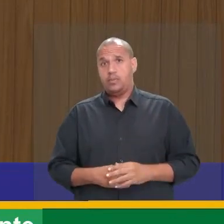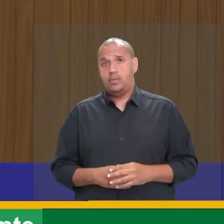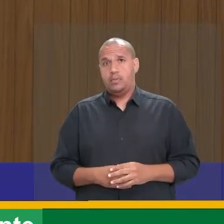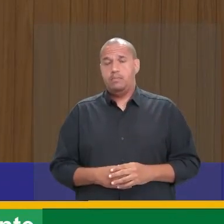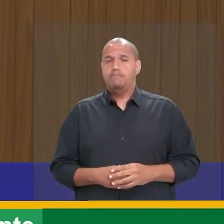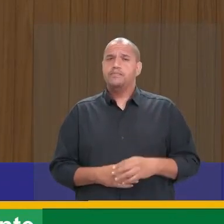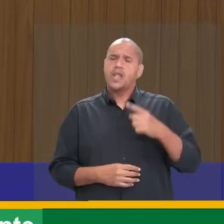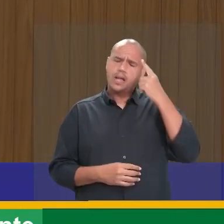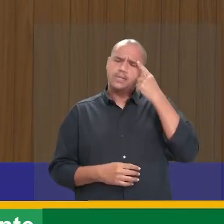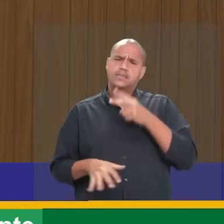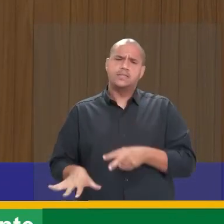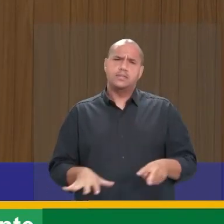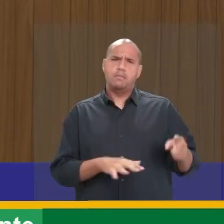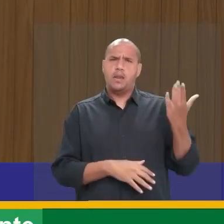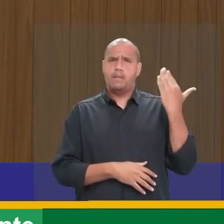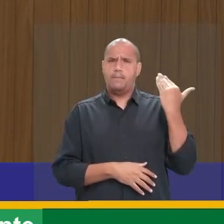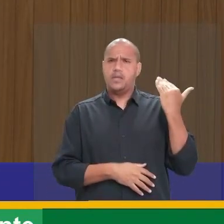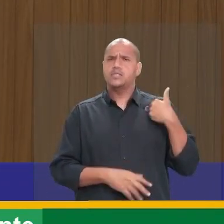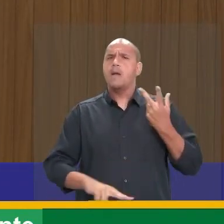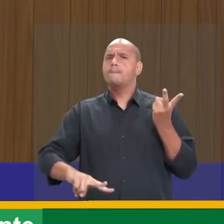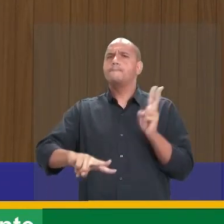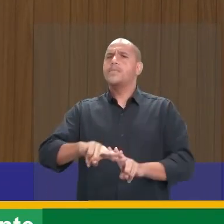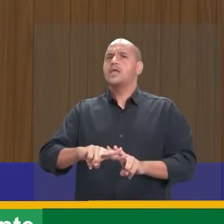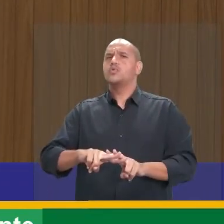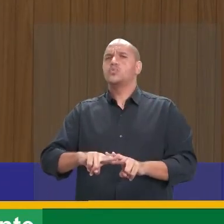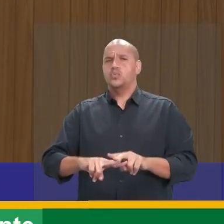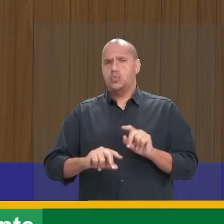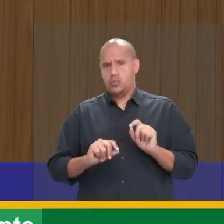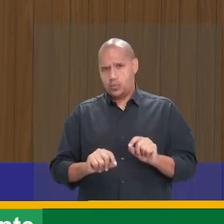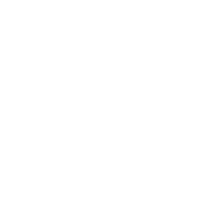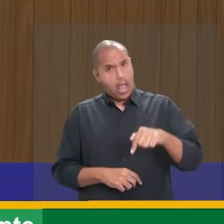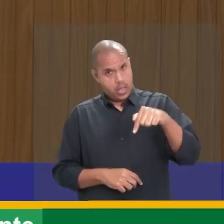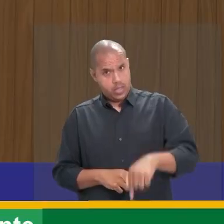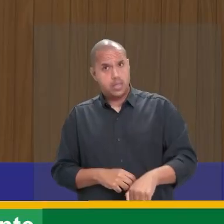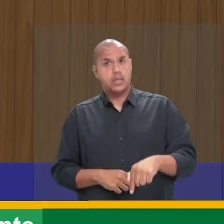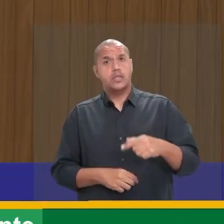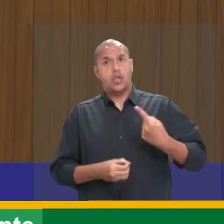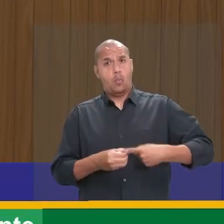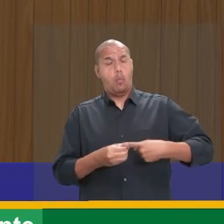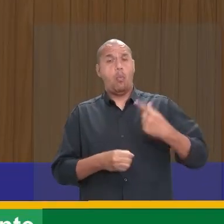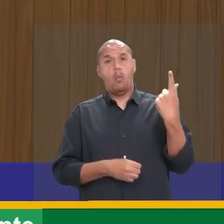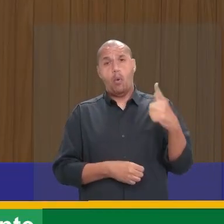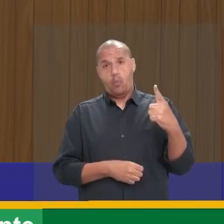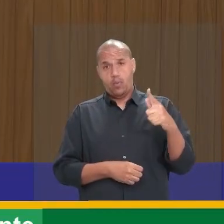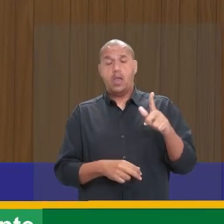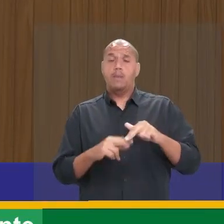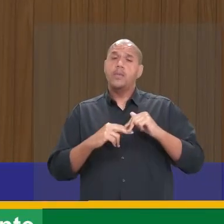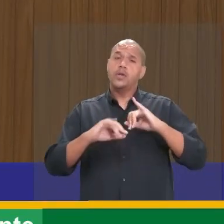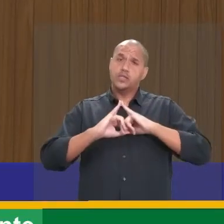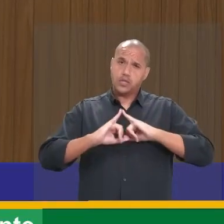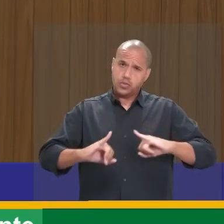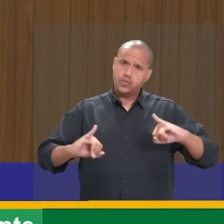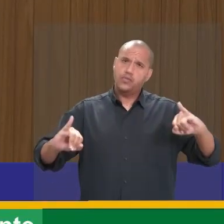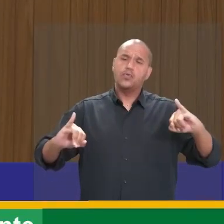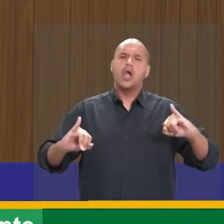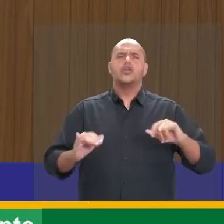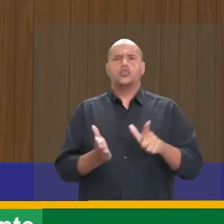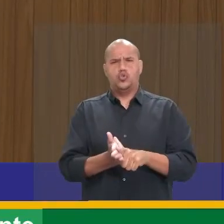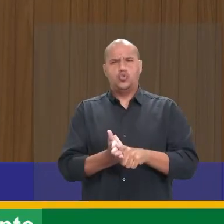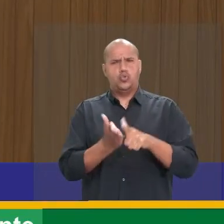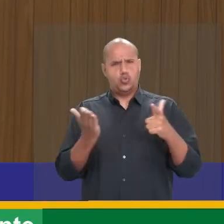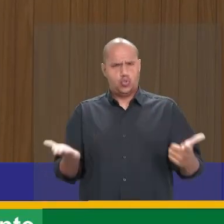prisão de empresário pela polícia está preso aqui em Goiânia e foi divulgado pelos jornais de